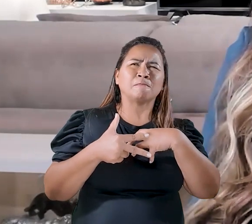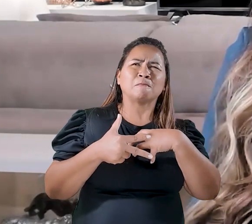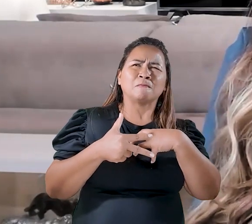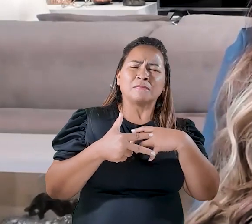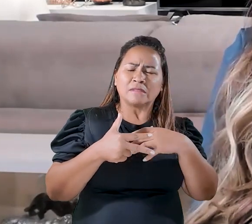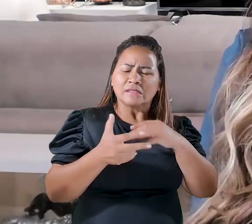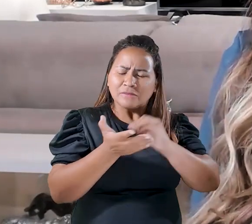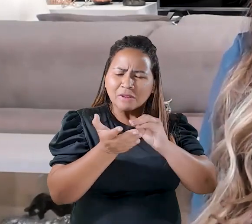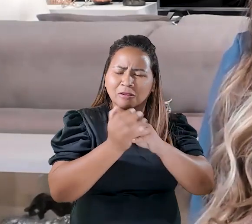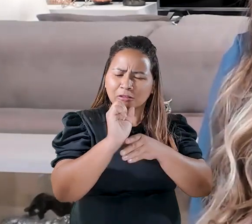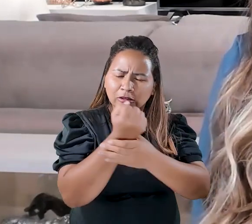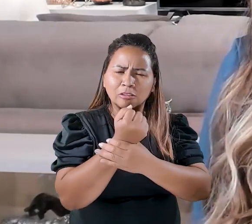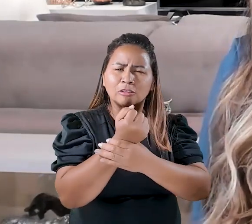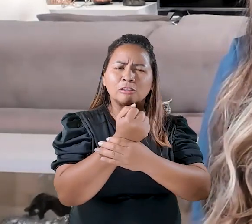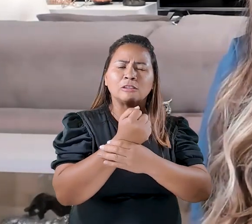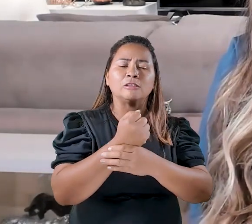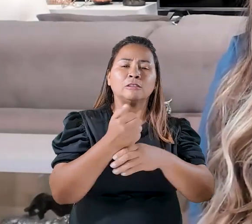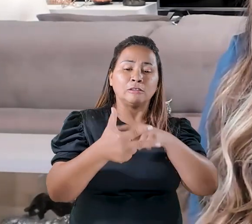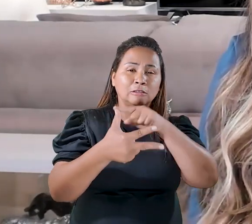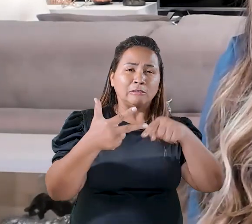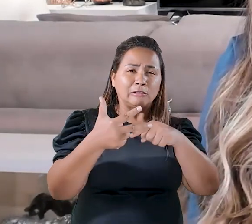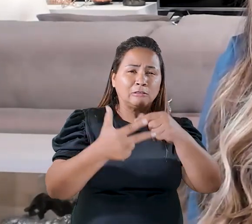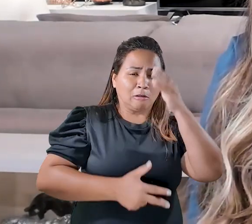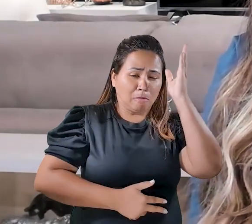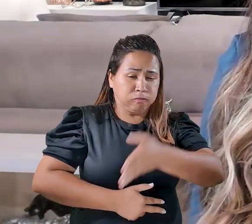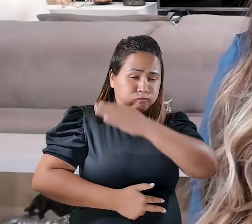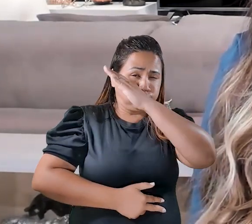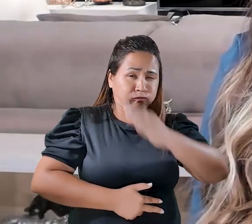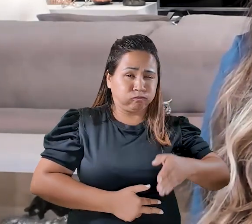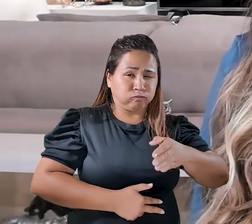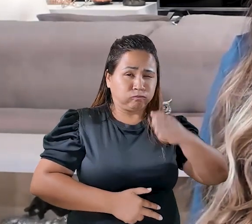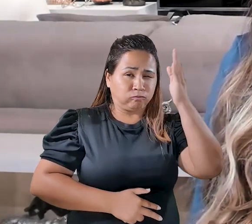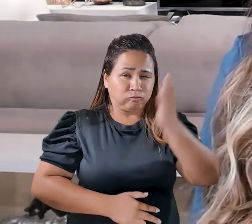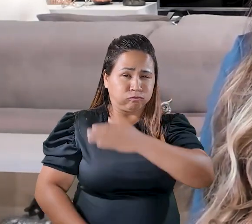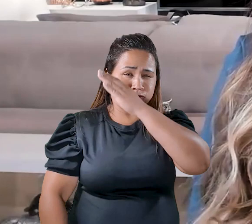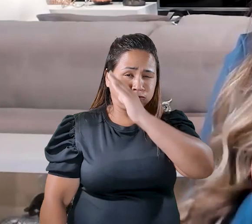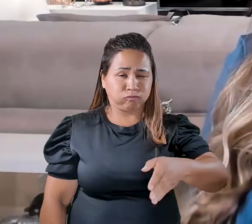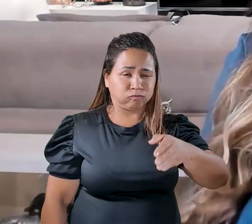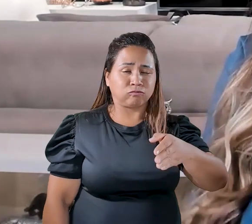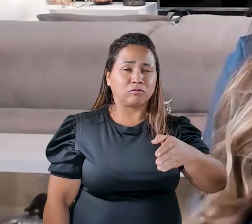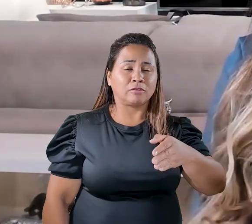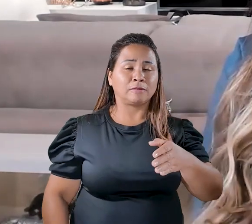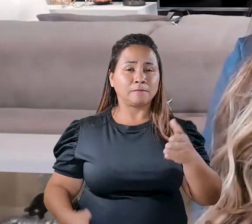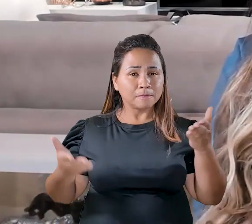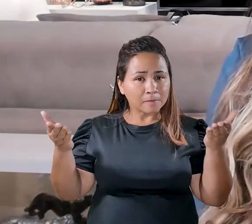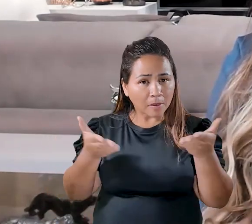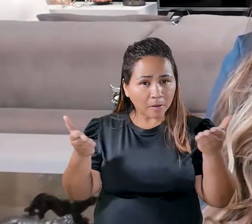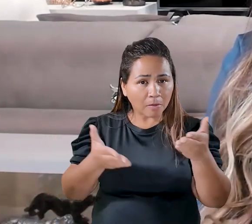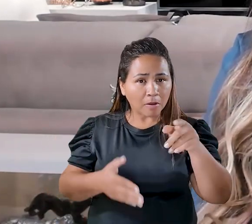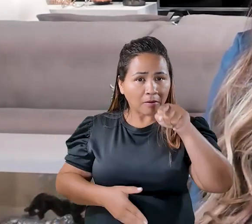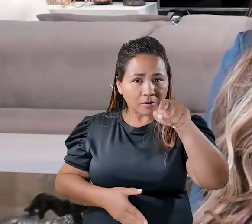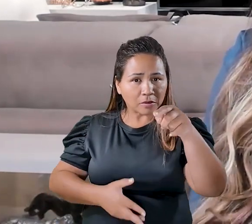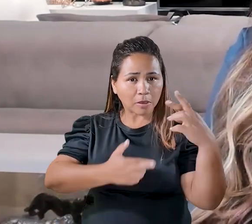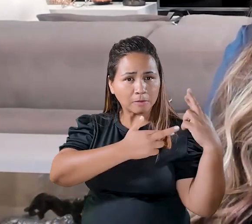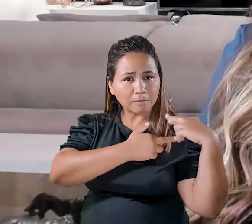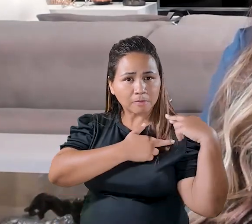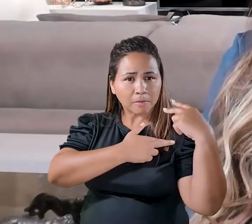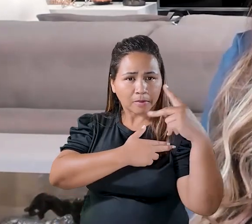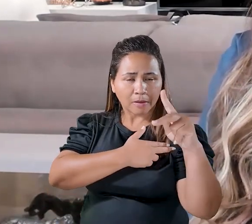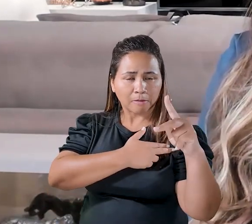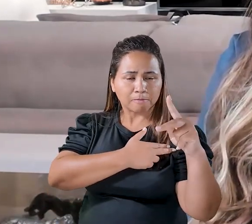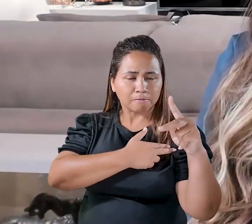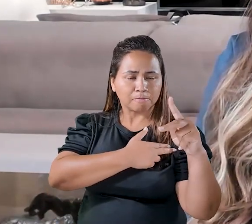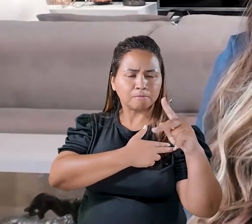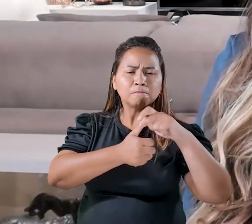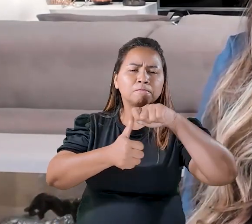insegurança que sinto está cancelado, cancelado, cancelado. Agora é você que vai limpar.